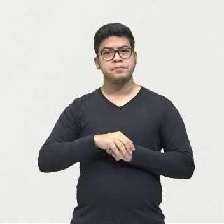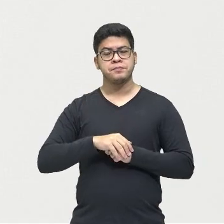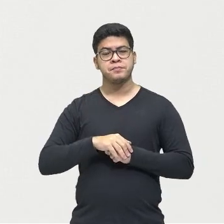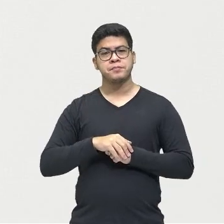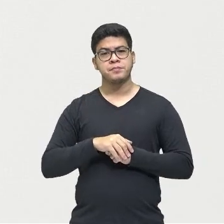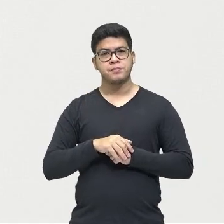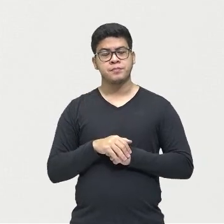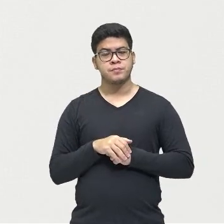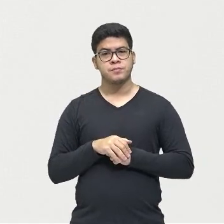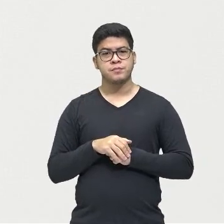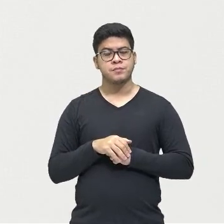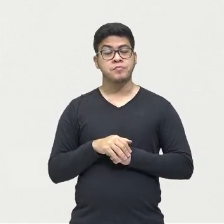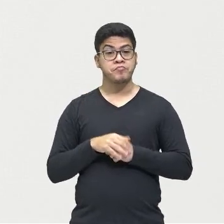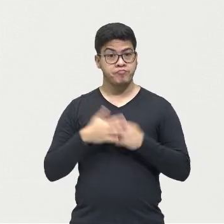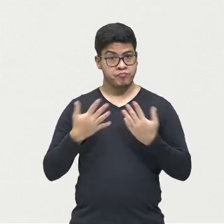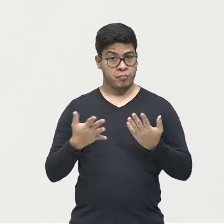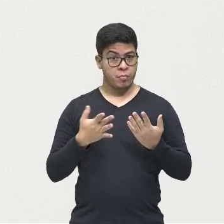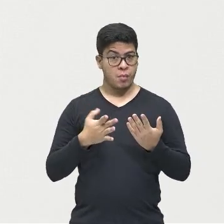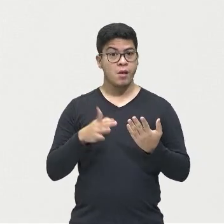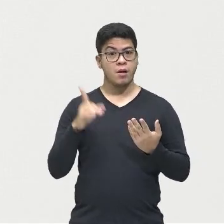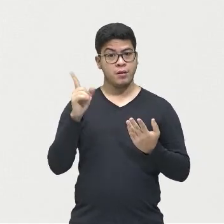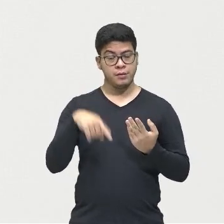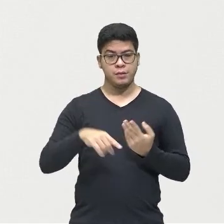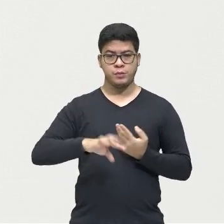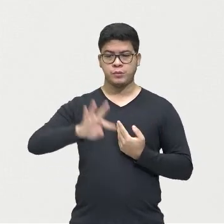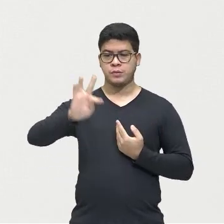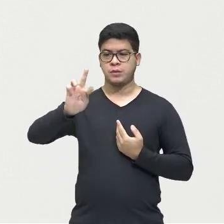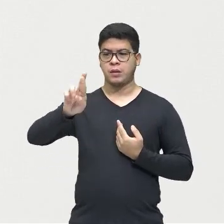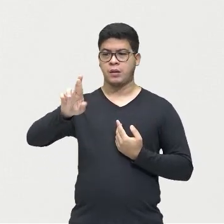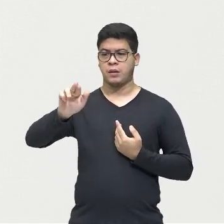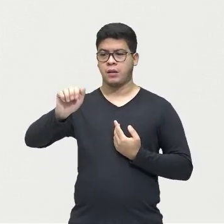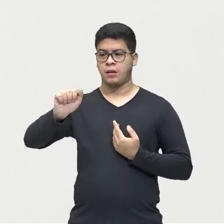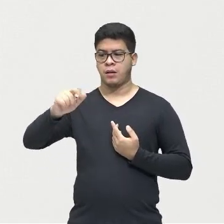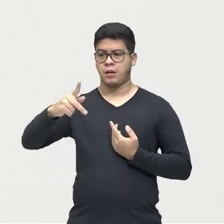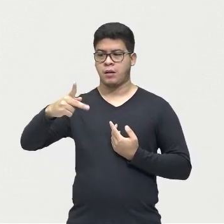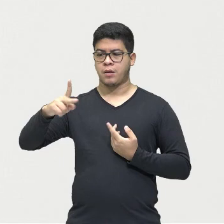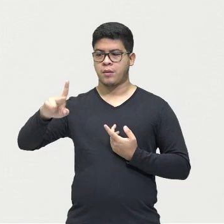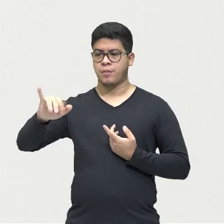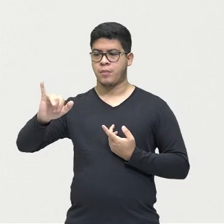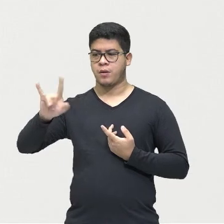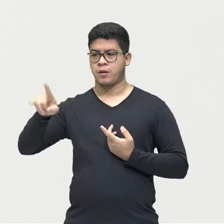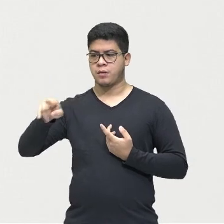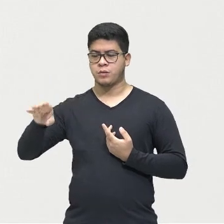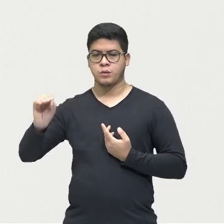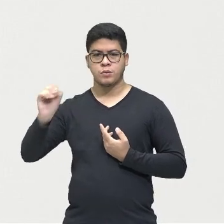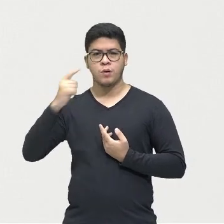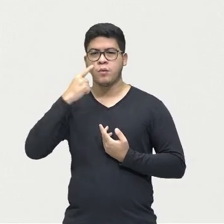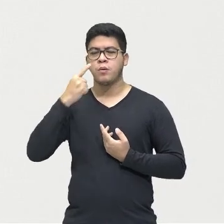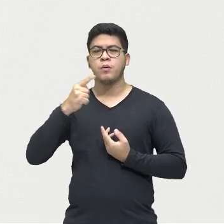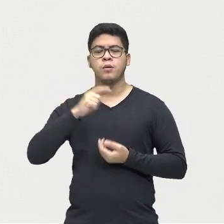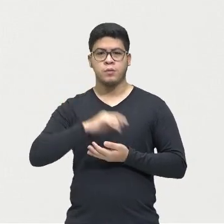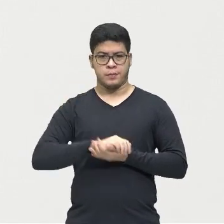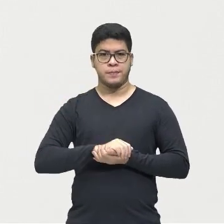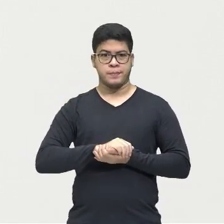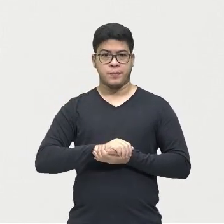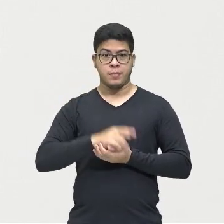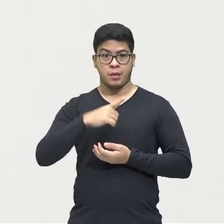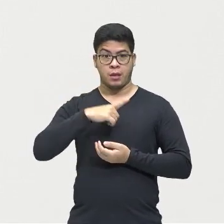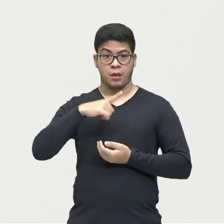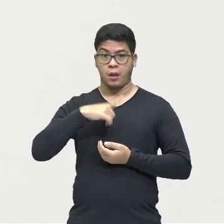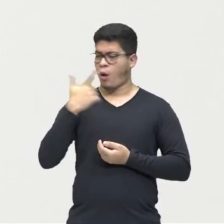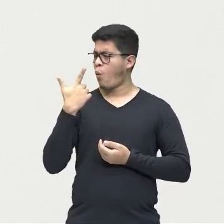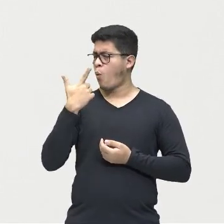aqui, eles são os trapézios propriamente ditos, né? Que tem só 2 lados paralelos. Que isso daqui é uma